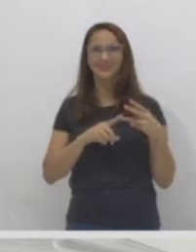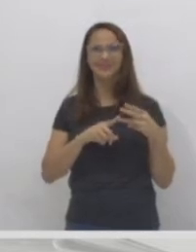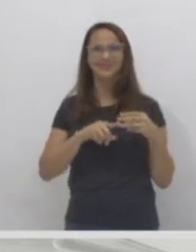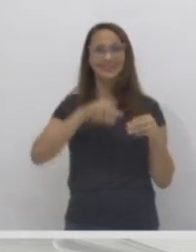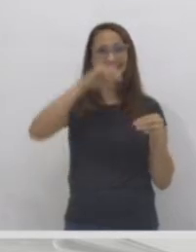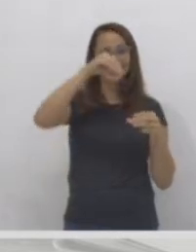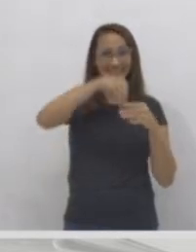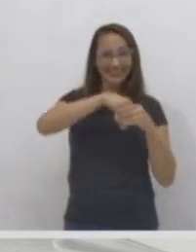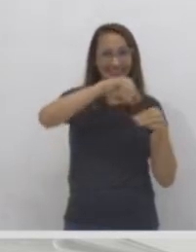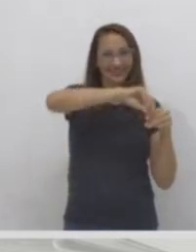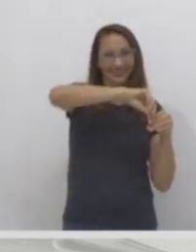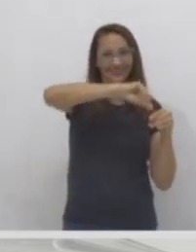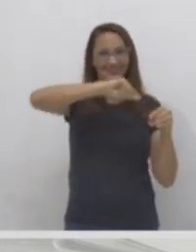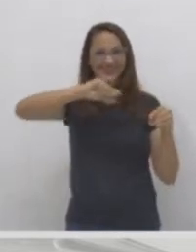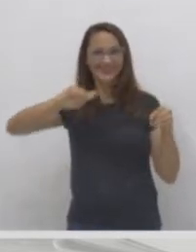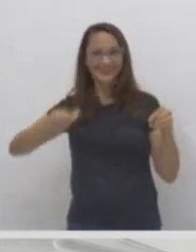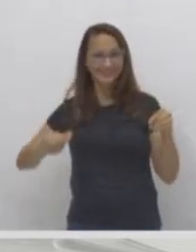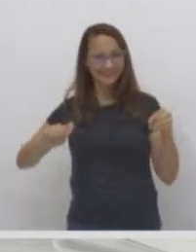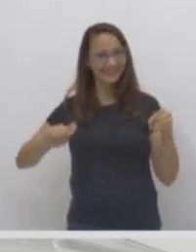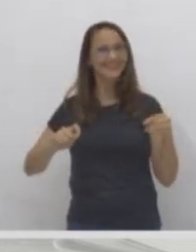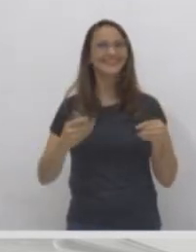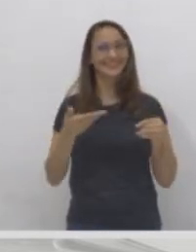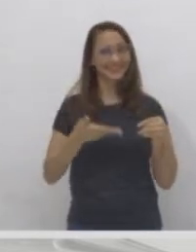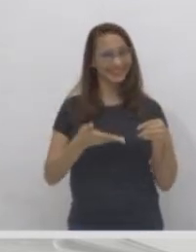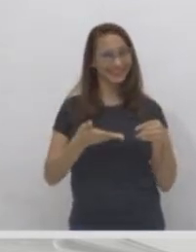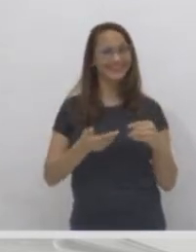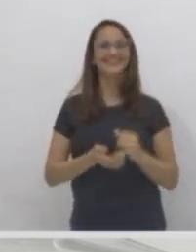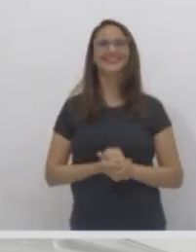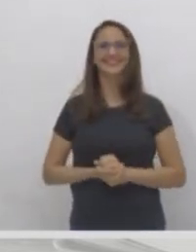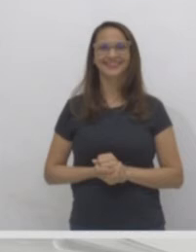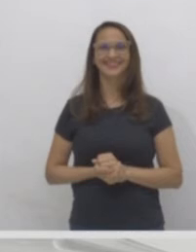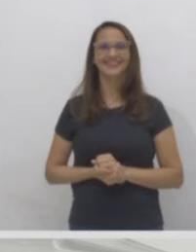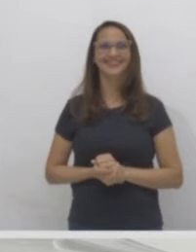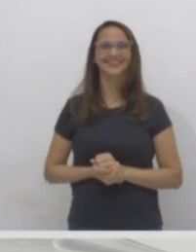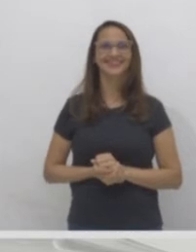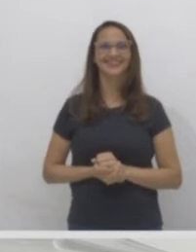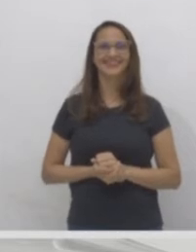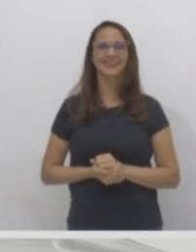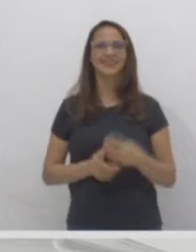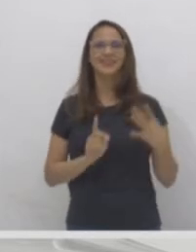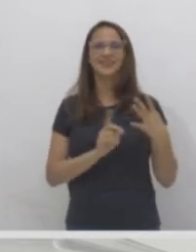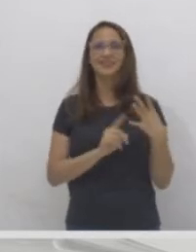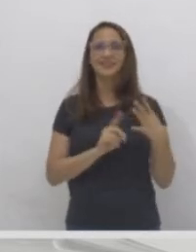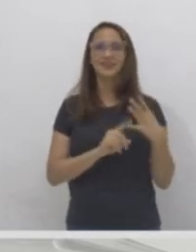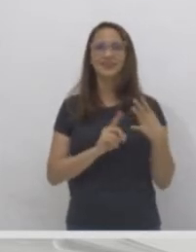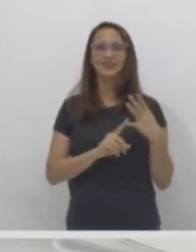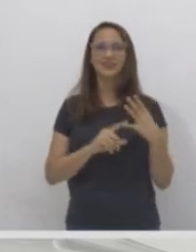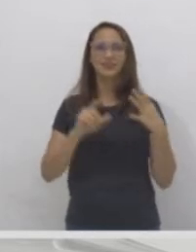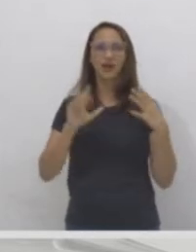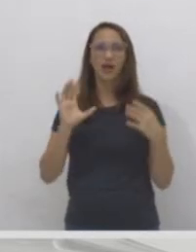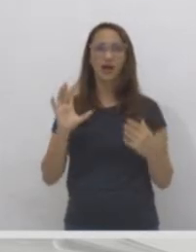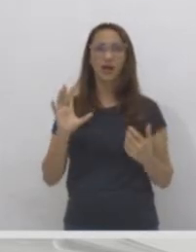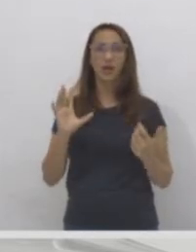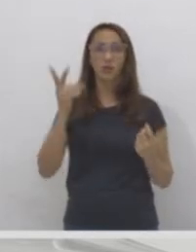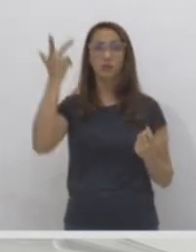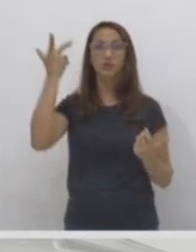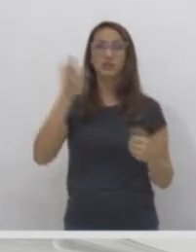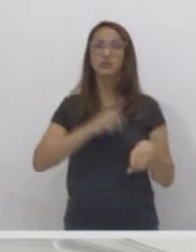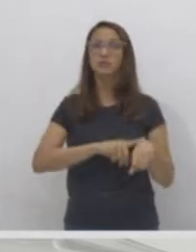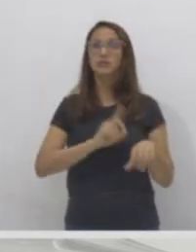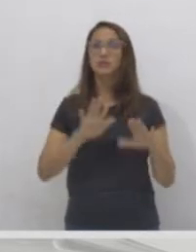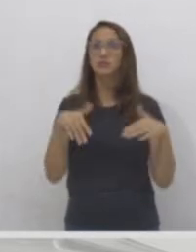no estojo. Então, o local onde se passa a história é o estojo. Quando ocorreu o fato ou a